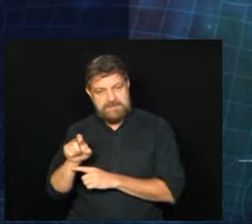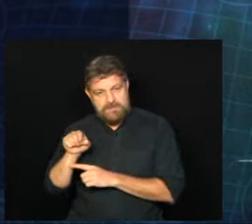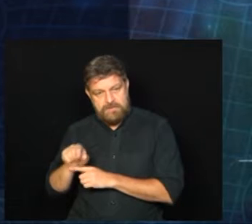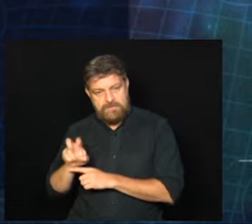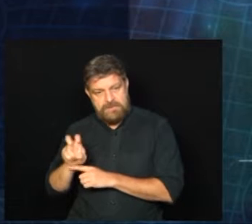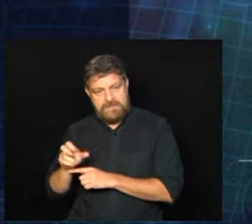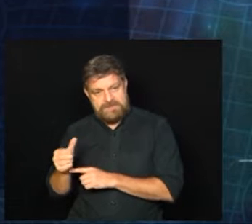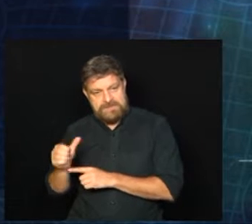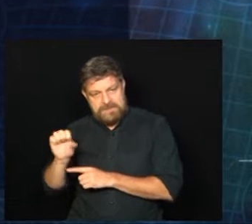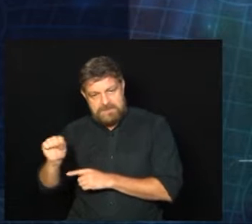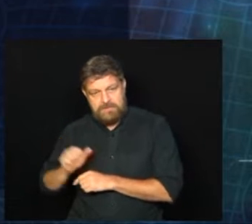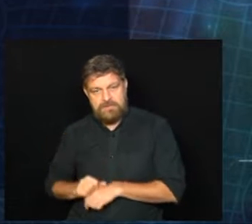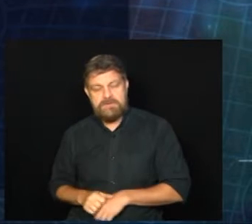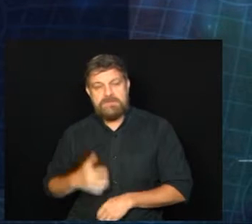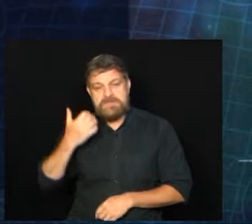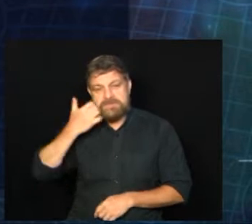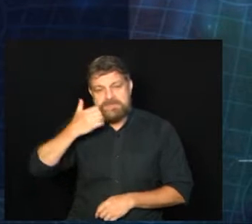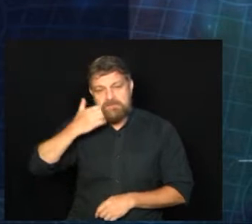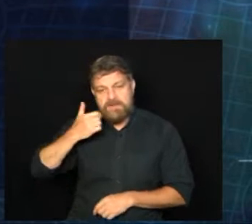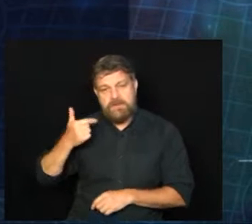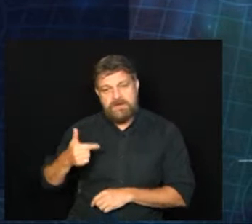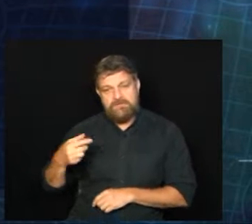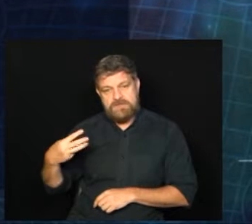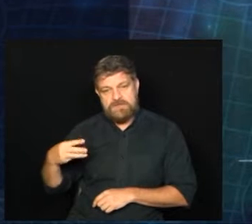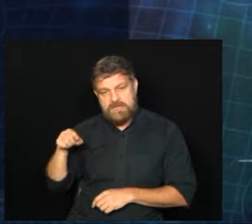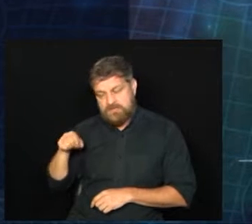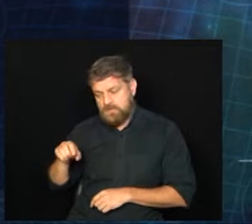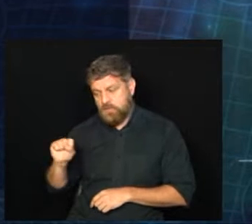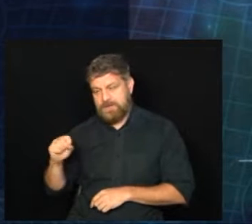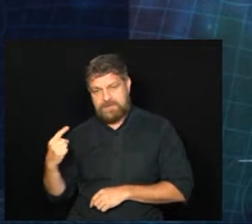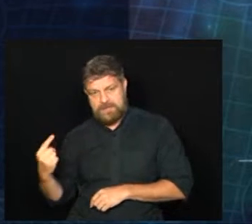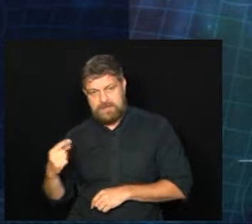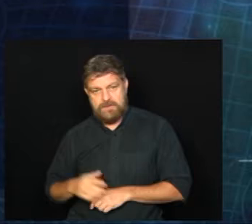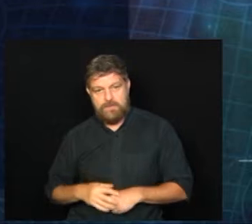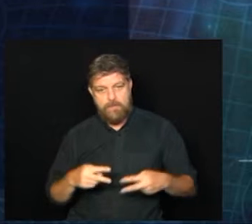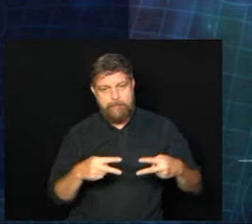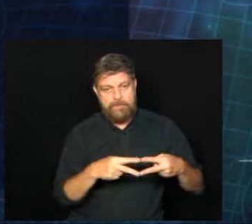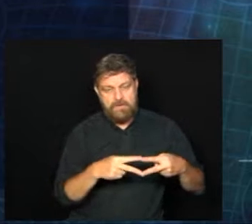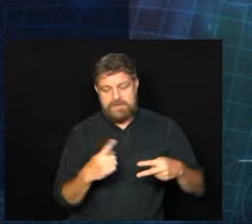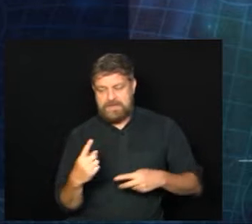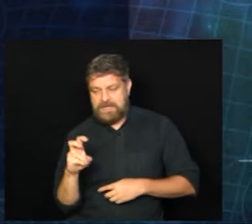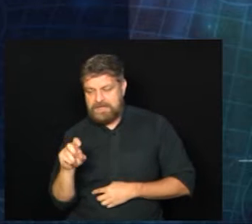25.568. Santa Bárbara do Oeste, 23.081. Paulínia,